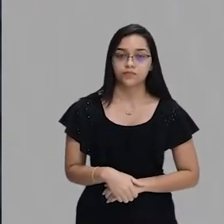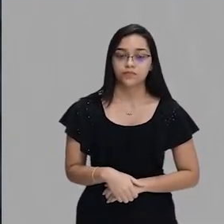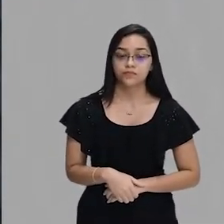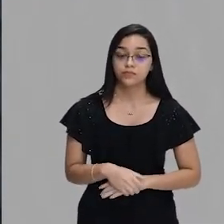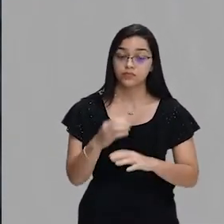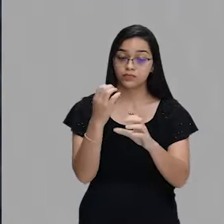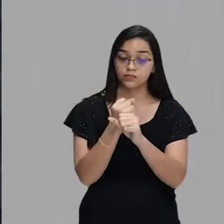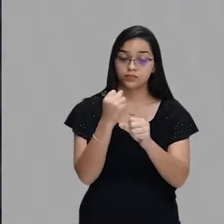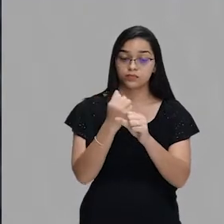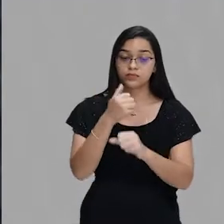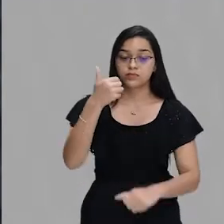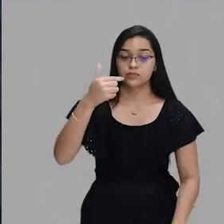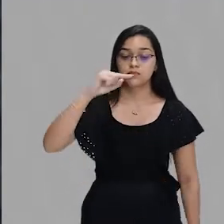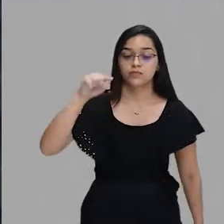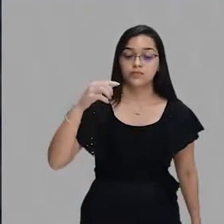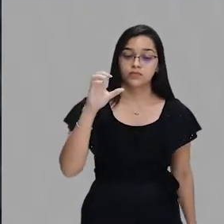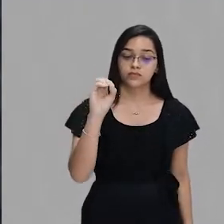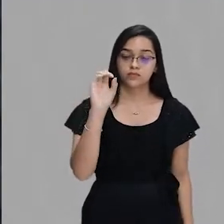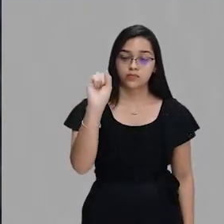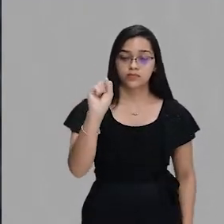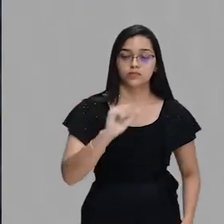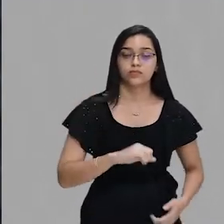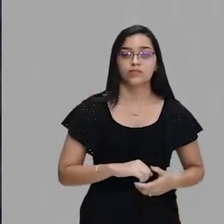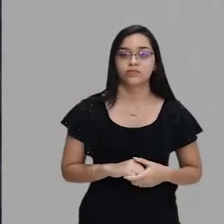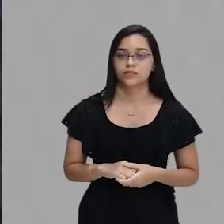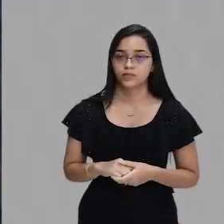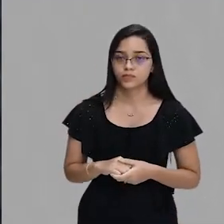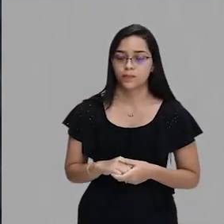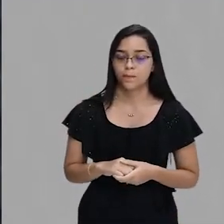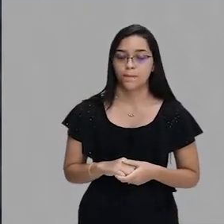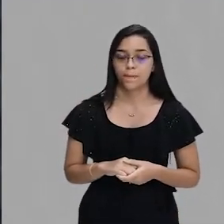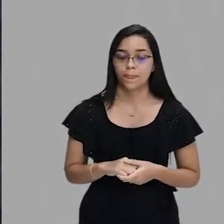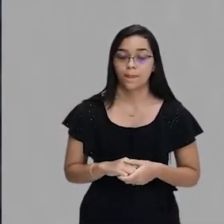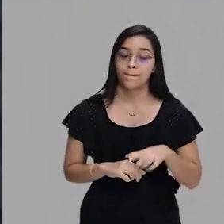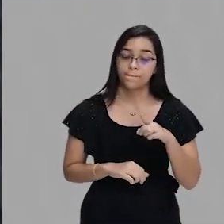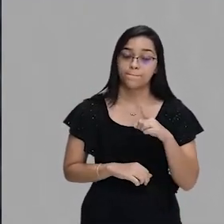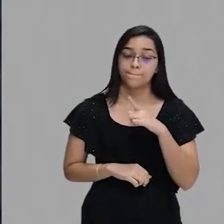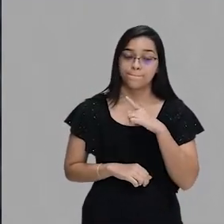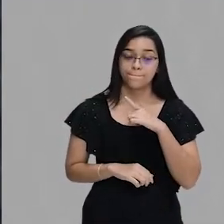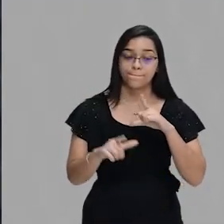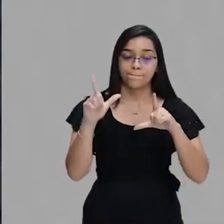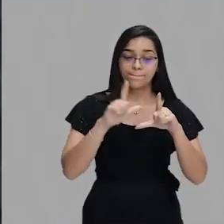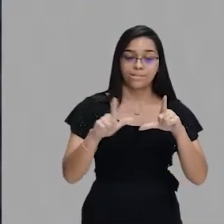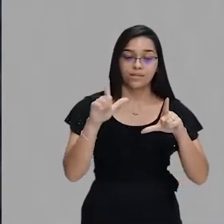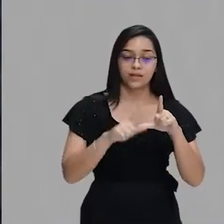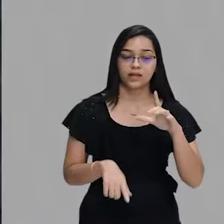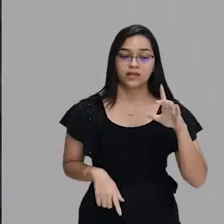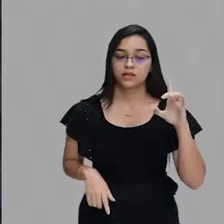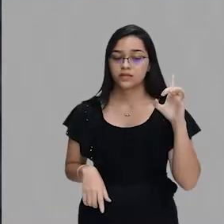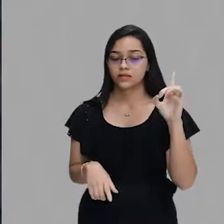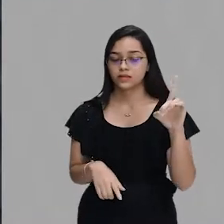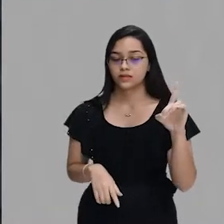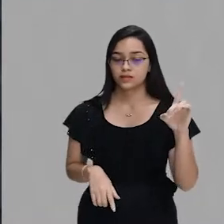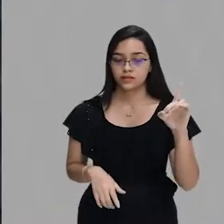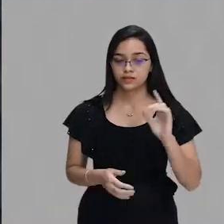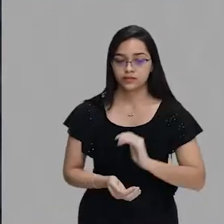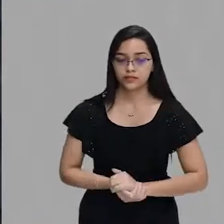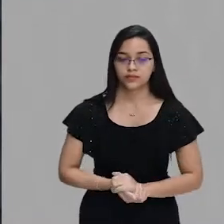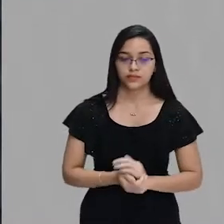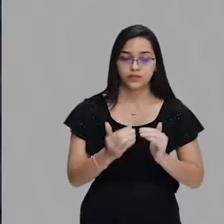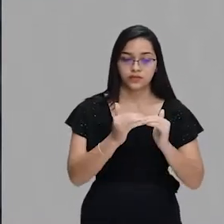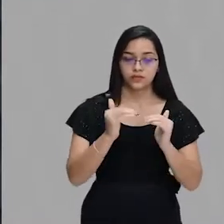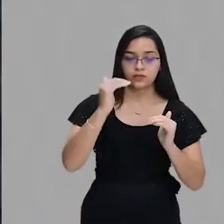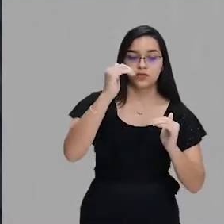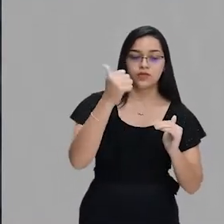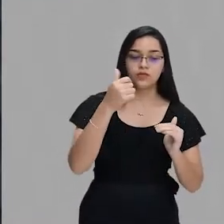da produção. Essa divisão vai ser 2,08. E aí você tem como resposta a letra D